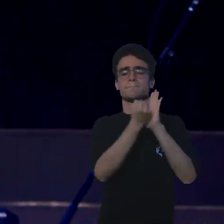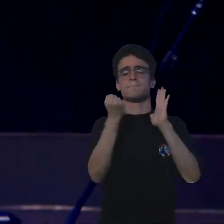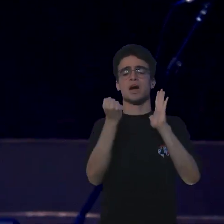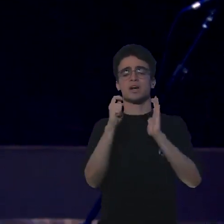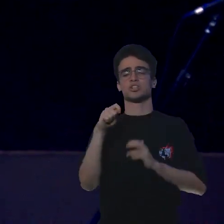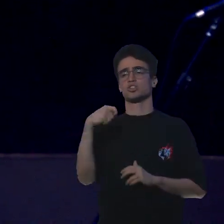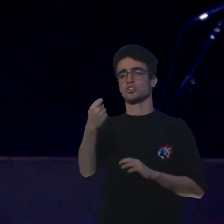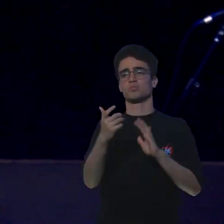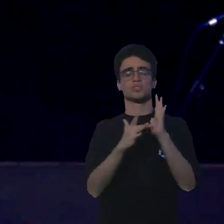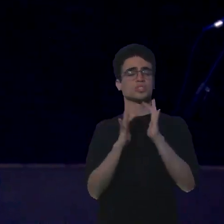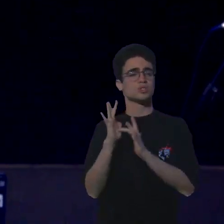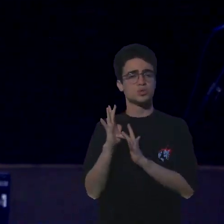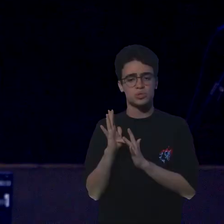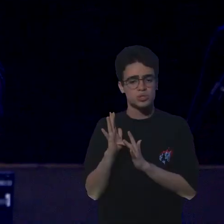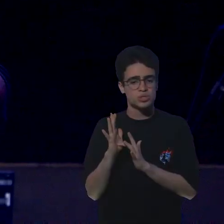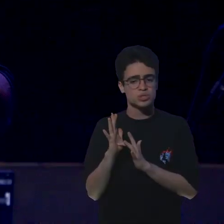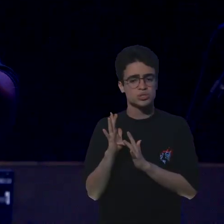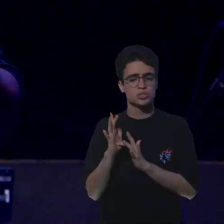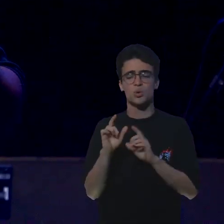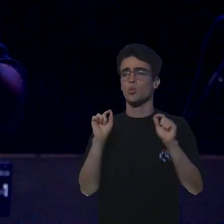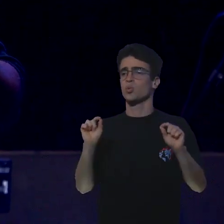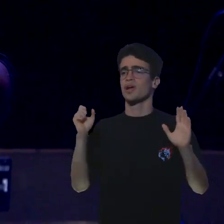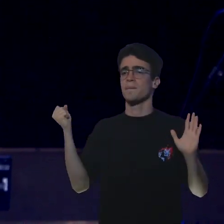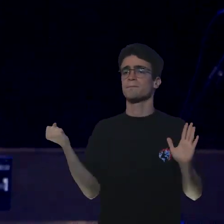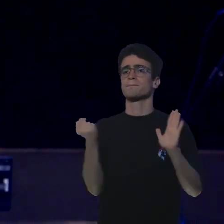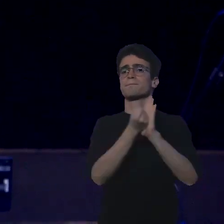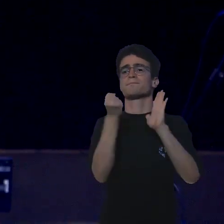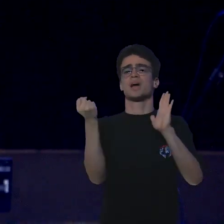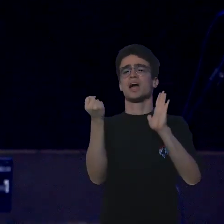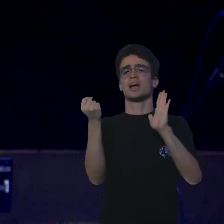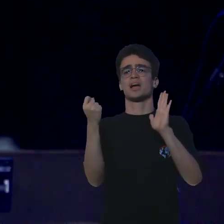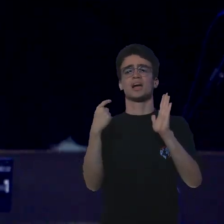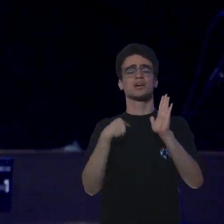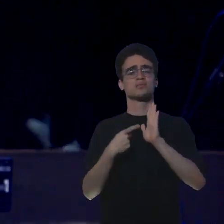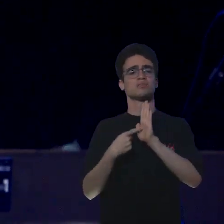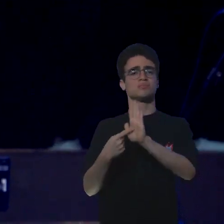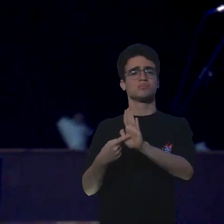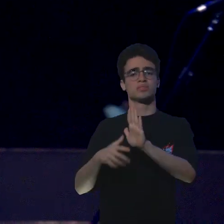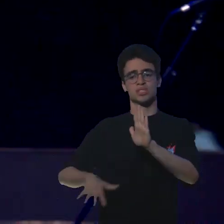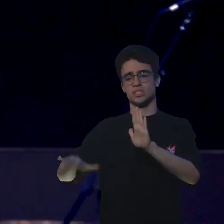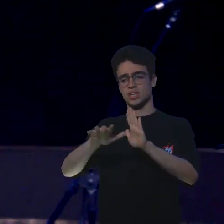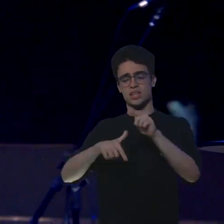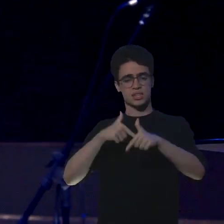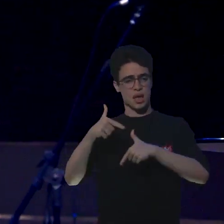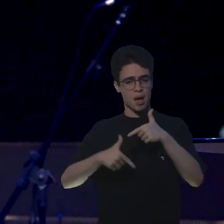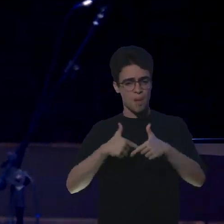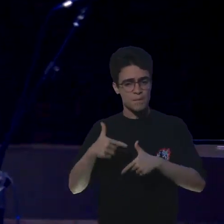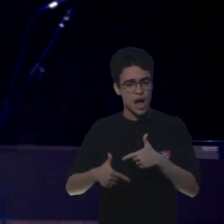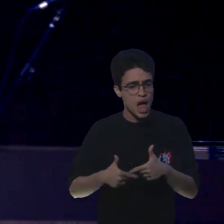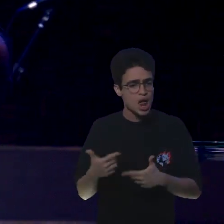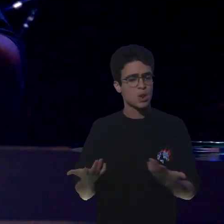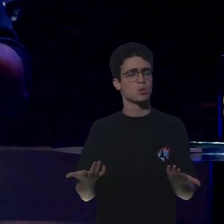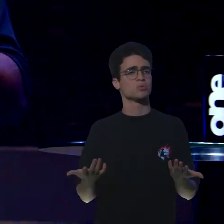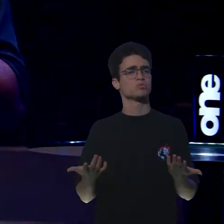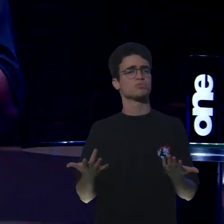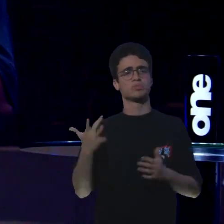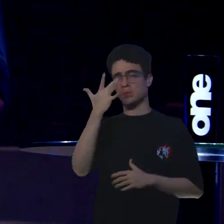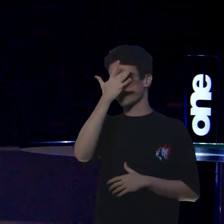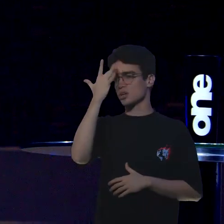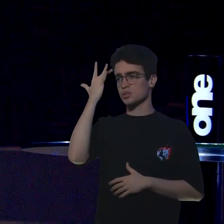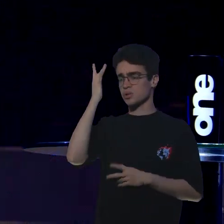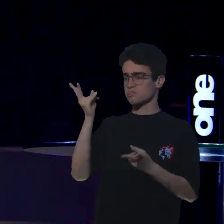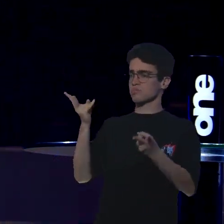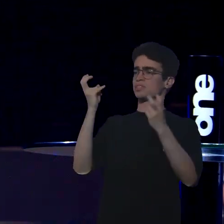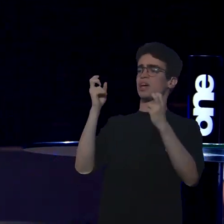que eu vou deixar? Qual é o legado que você tem deixado no seu trabalho? As pessoas te reconhecem